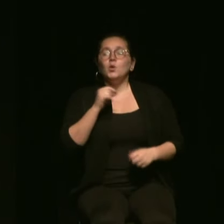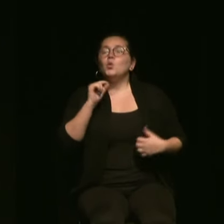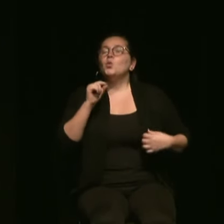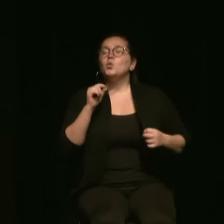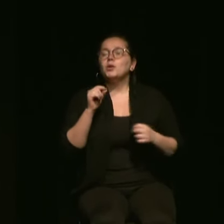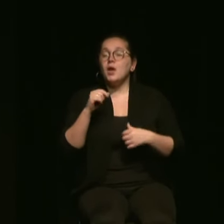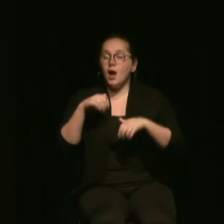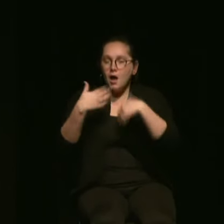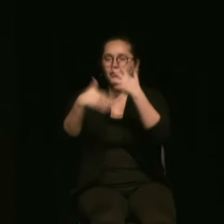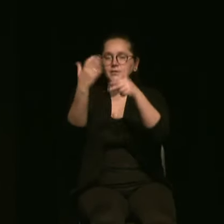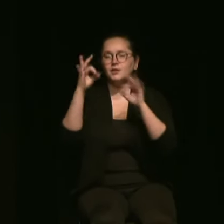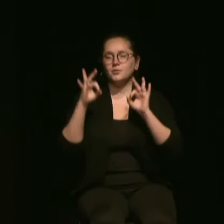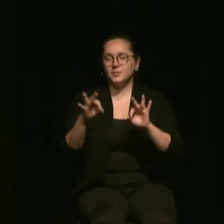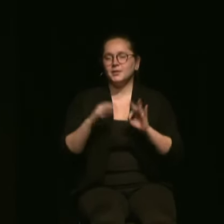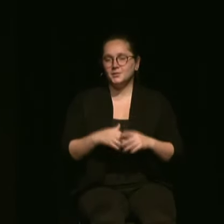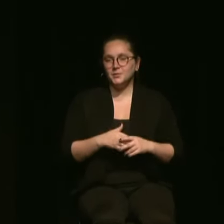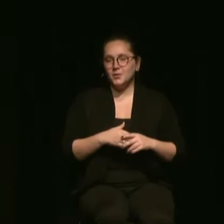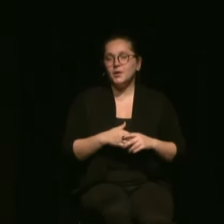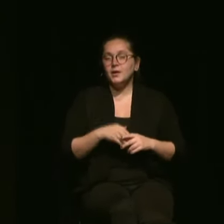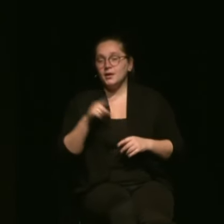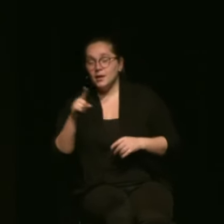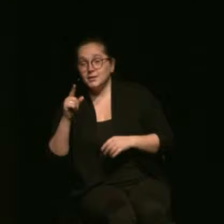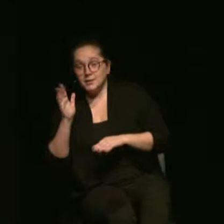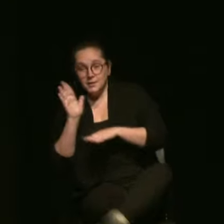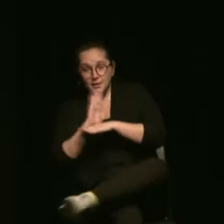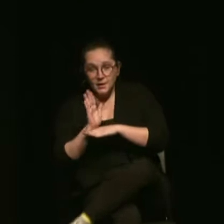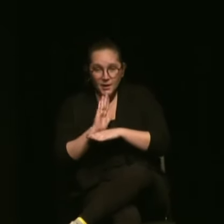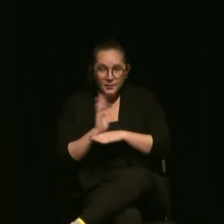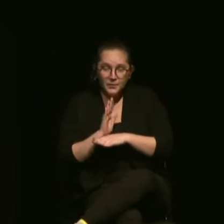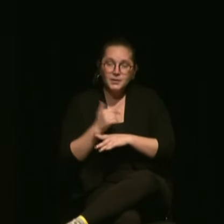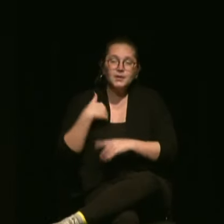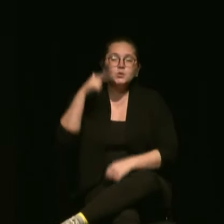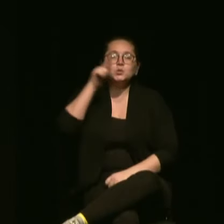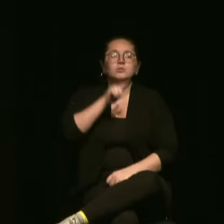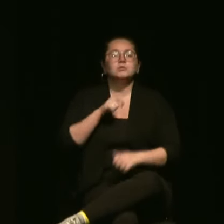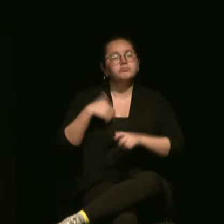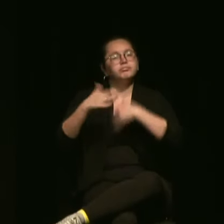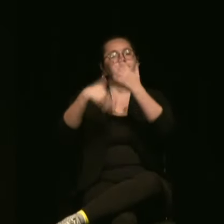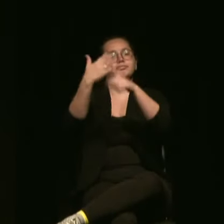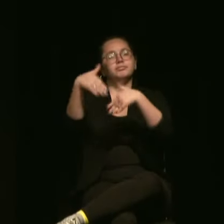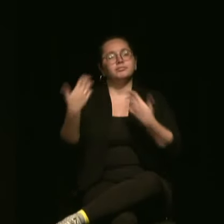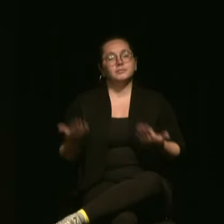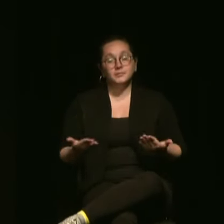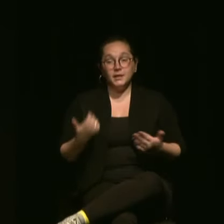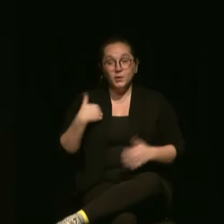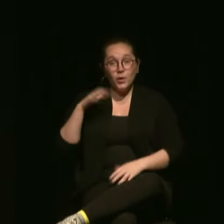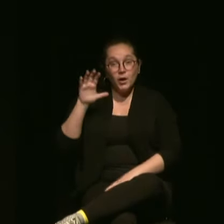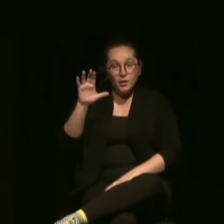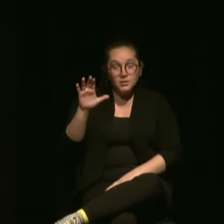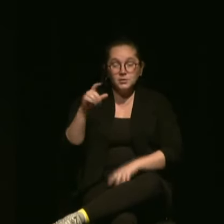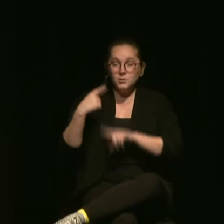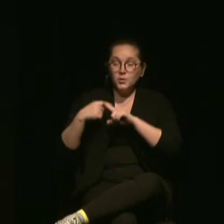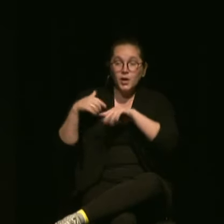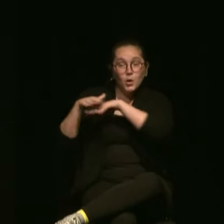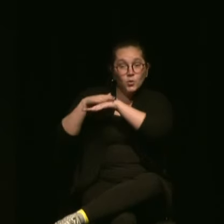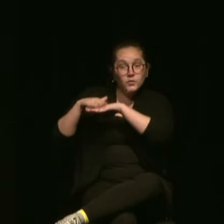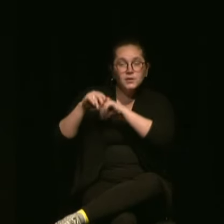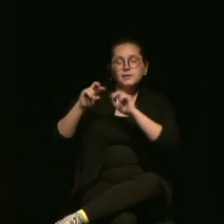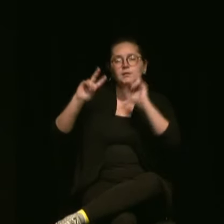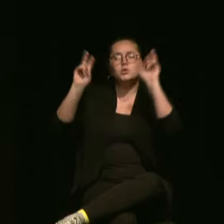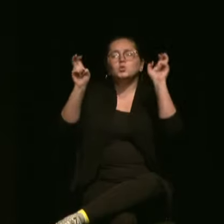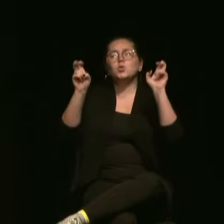os que avançavam o cinema que ele vinha fazendo, né? Então era um pouco isso, a gente conversava muito sobre o que ele queria